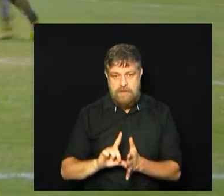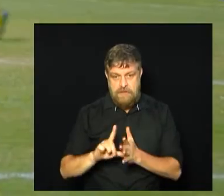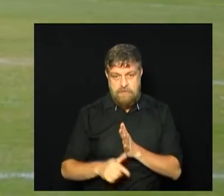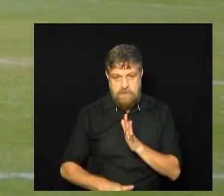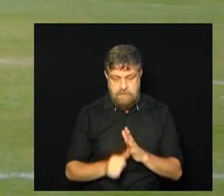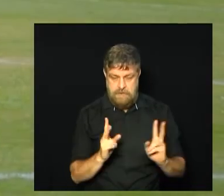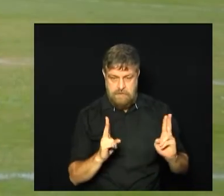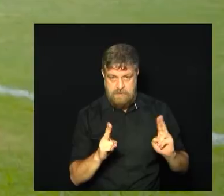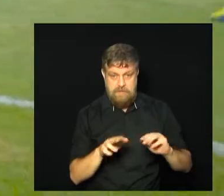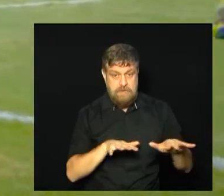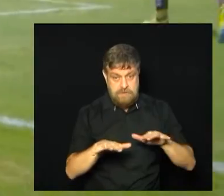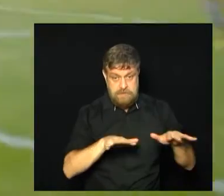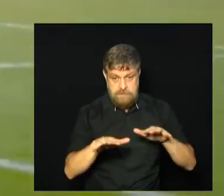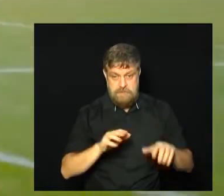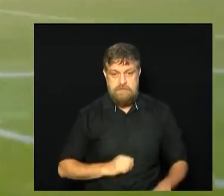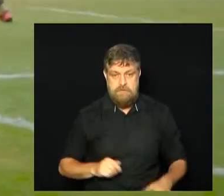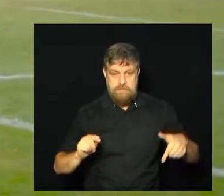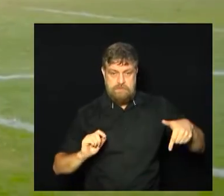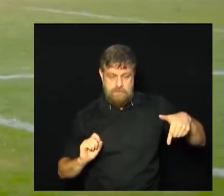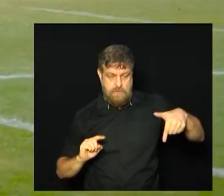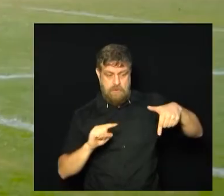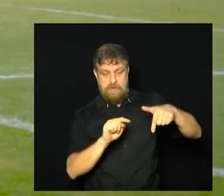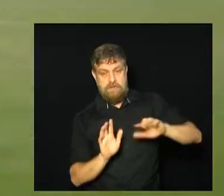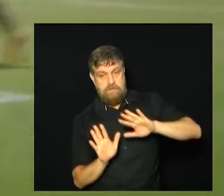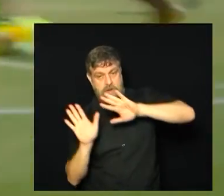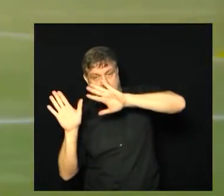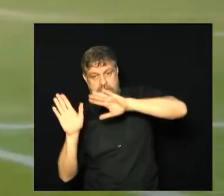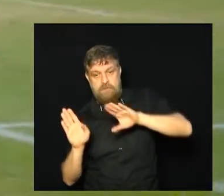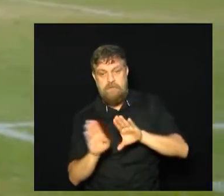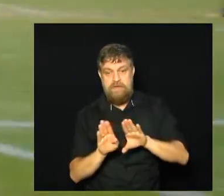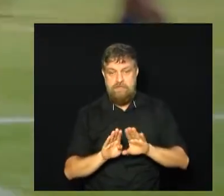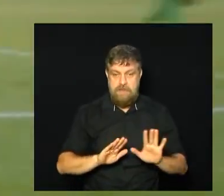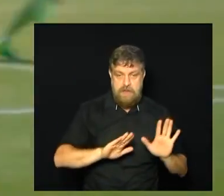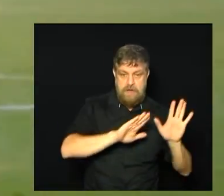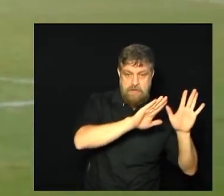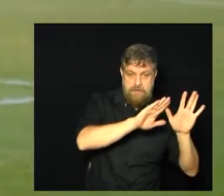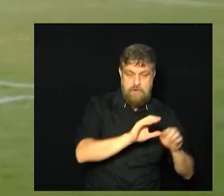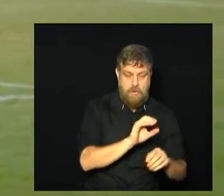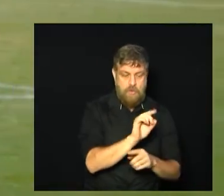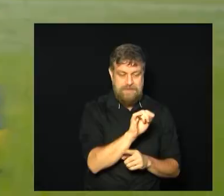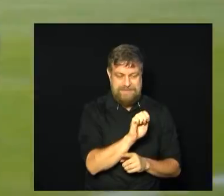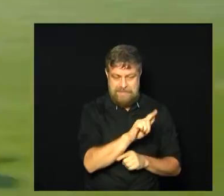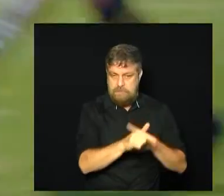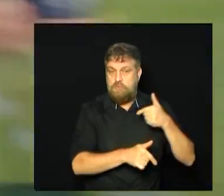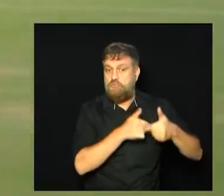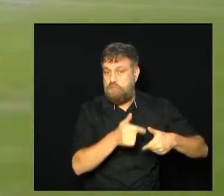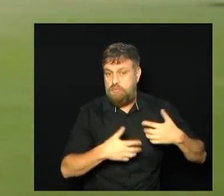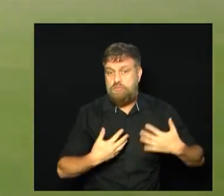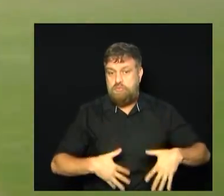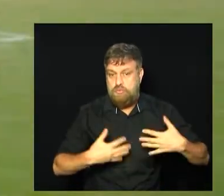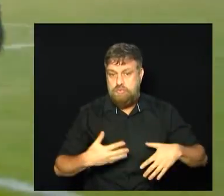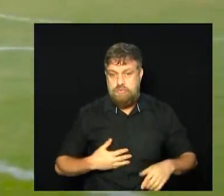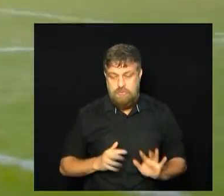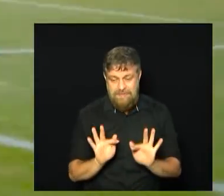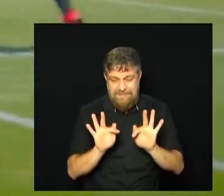primeiro tempo agitado em que os goleiros Everton do Bartiras e Emerson do Osiel trabalharam bem, na